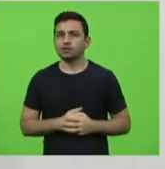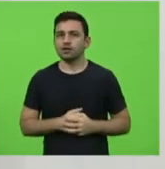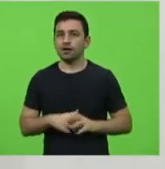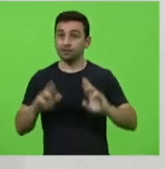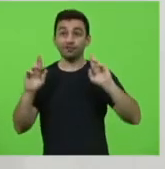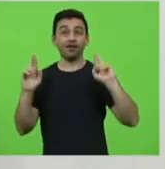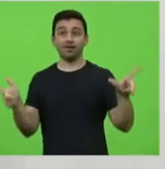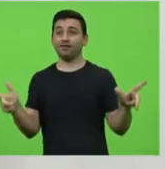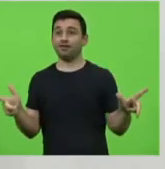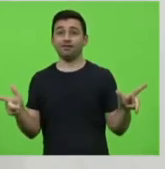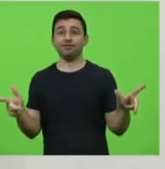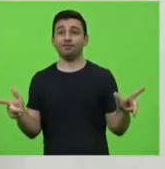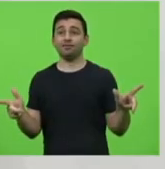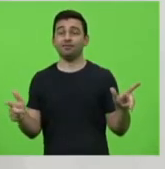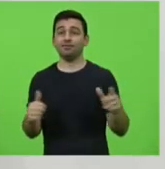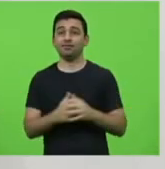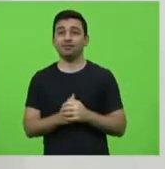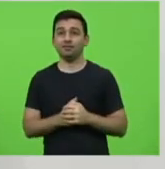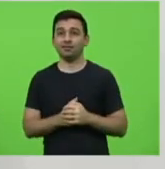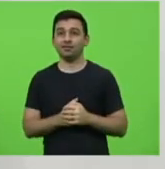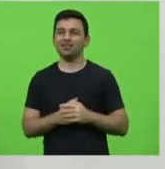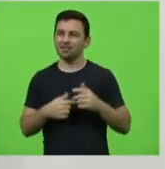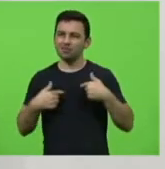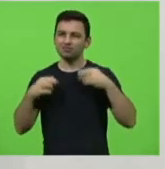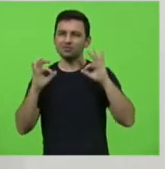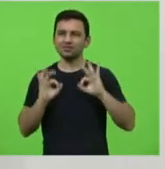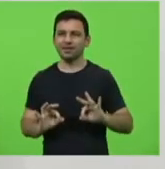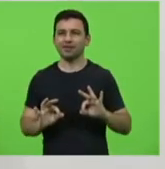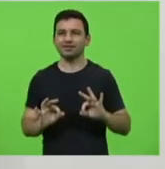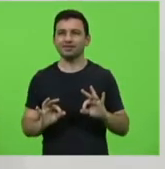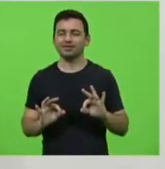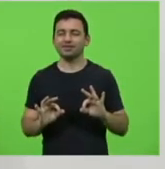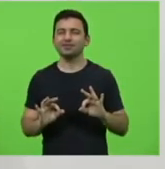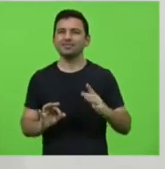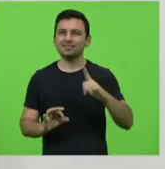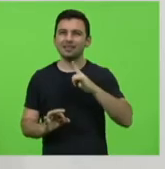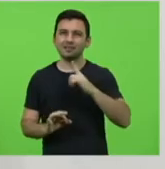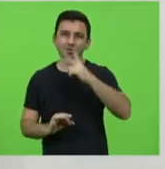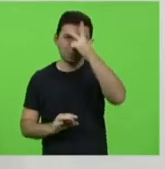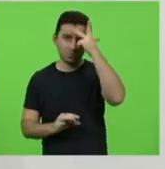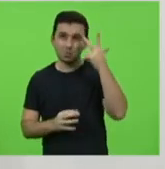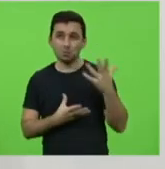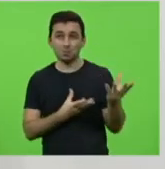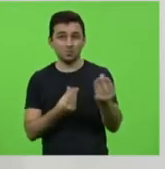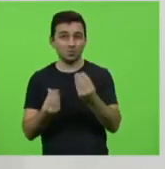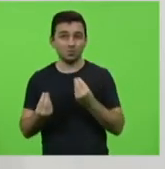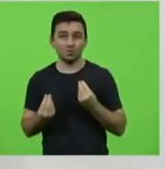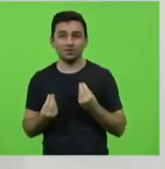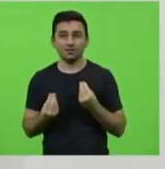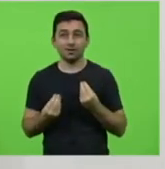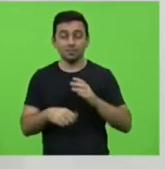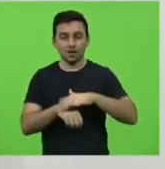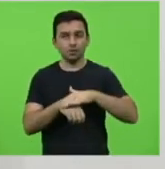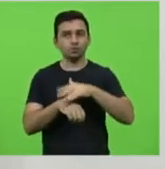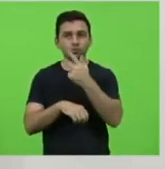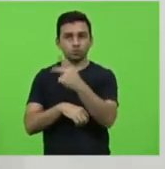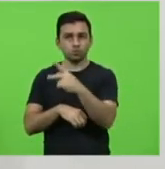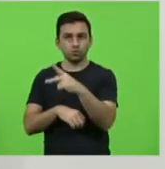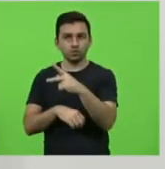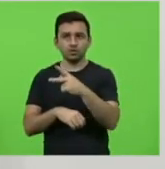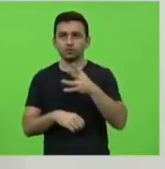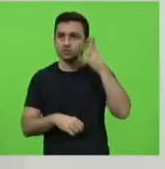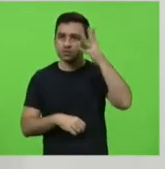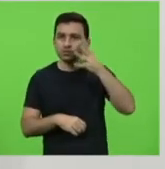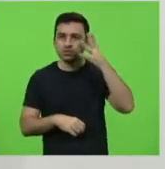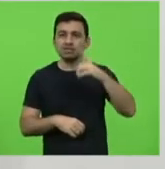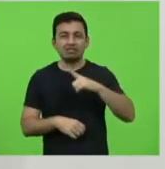diferença? Eu tenho certeza que nesse momento já tem um monte de gente, aliás, não só por essa sua fala, mas quem acompanha, já tem